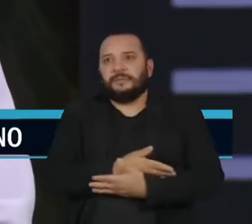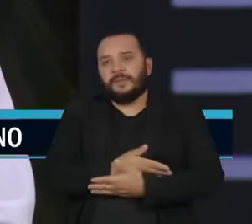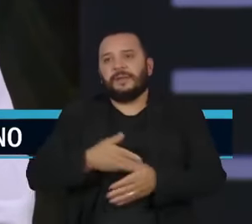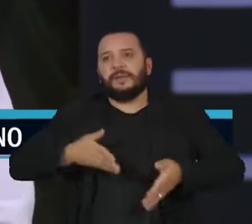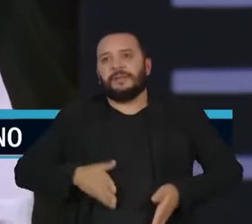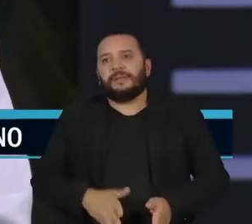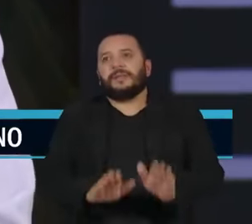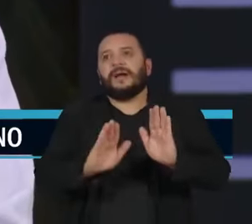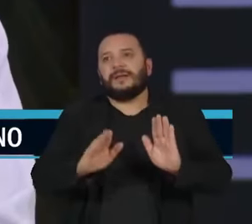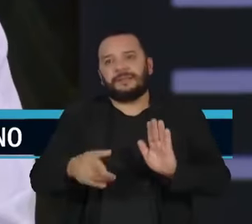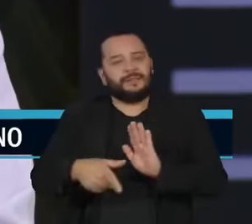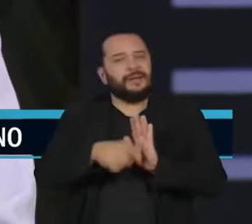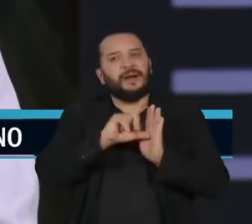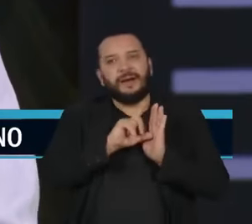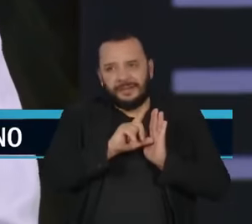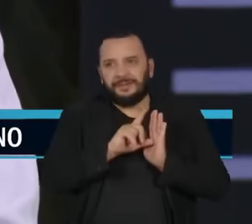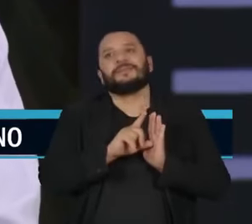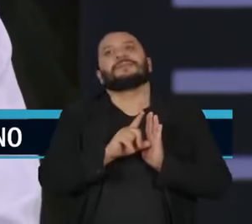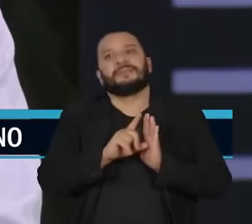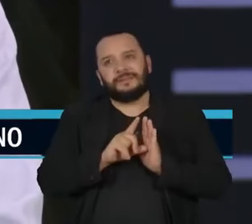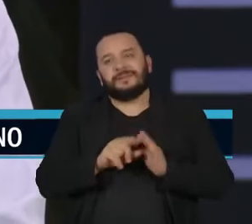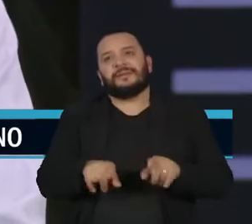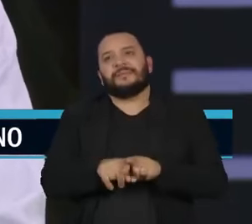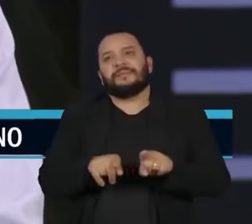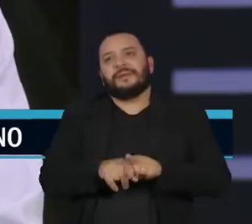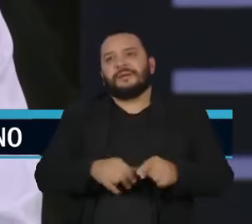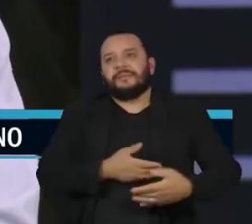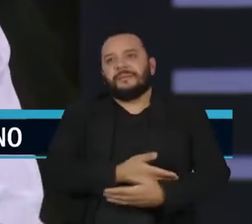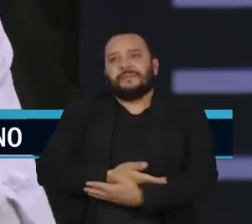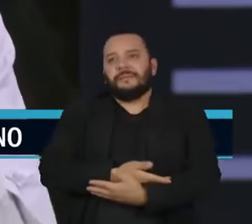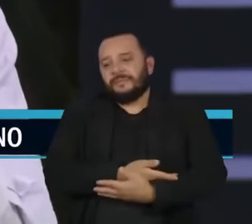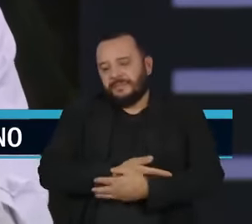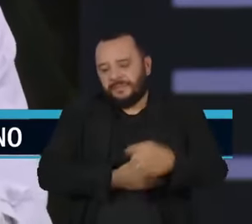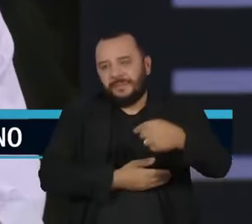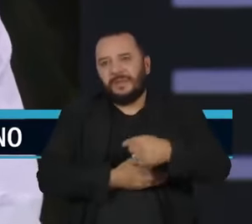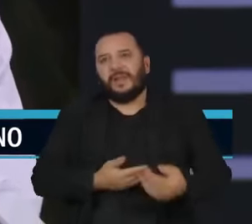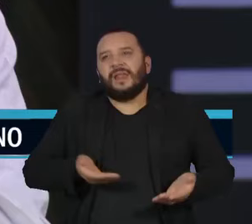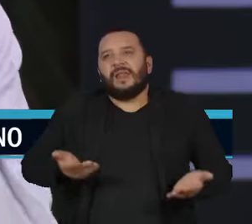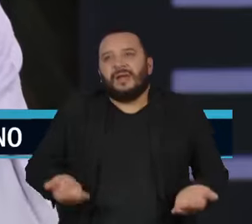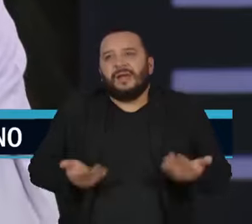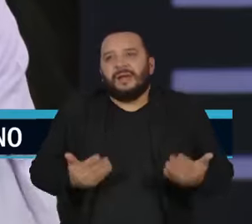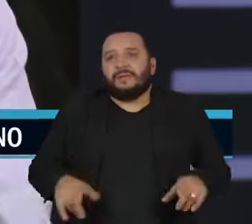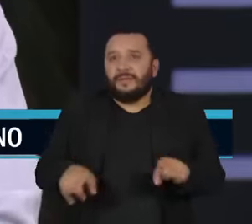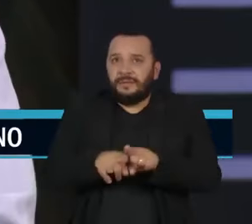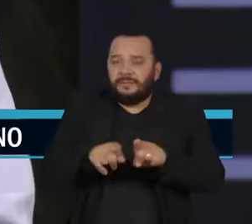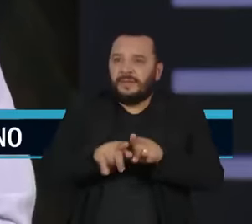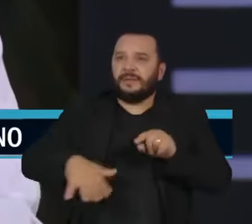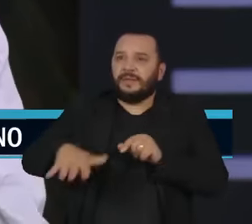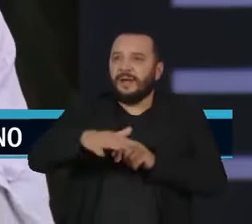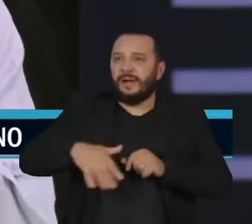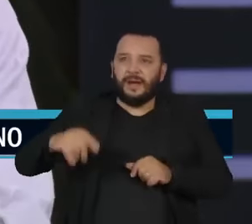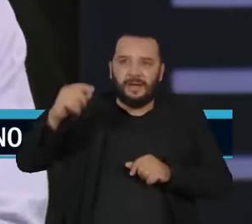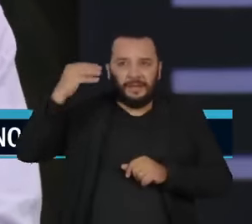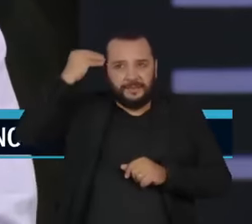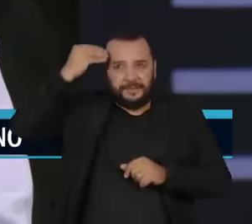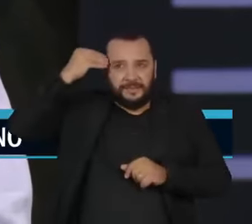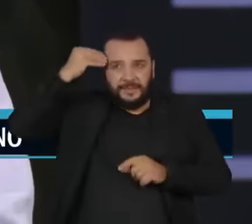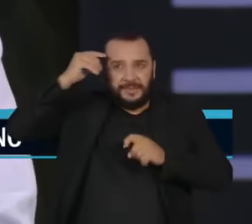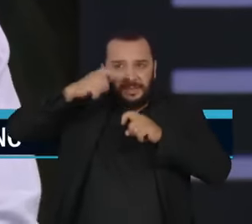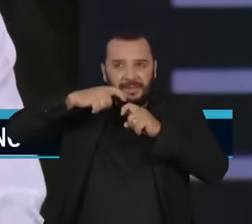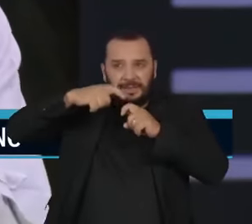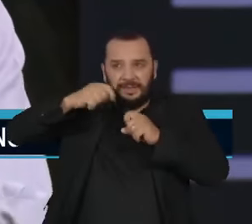e baixo peso. Na psiquiatria, se vê mais agressividade, olha só que campo,